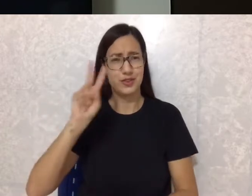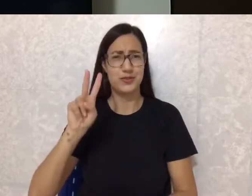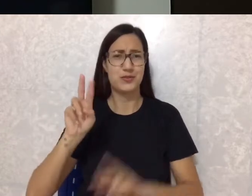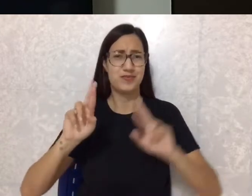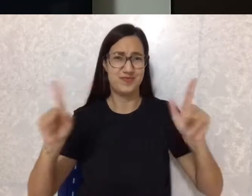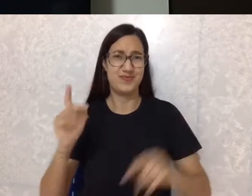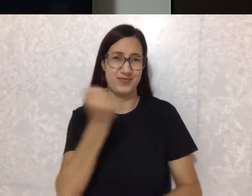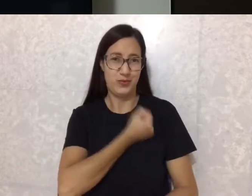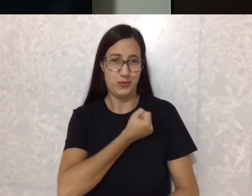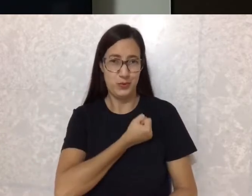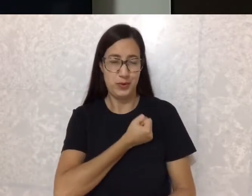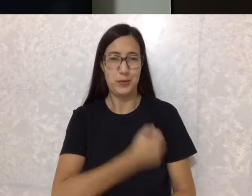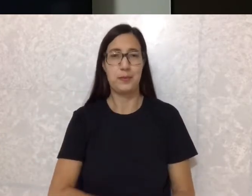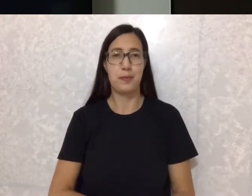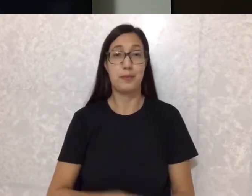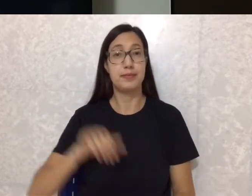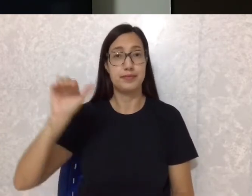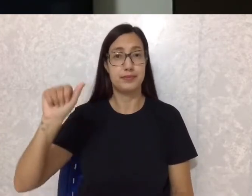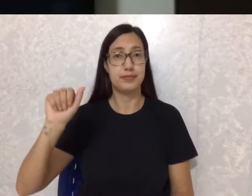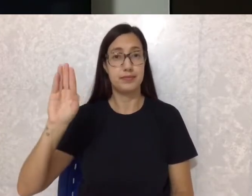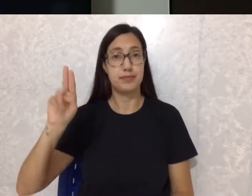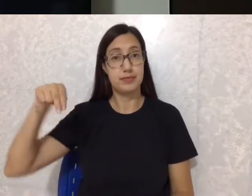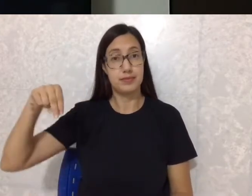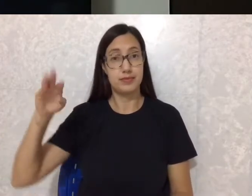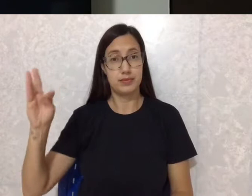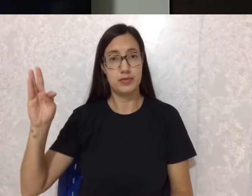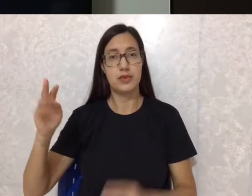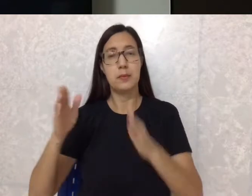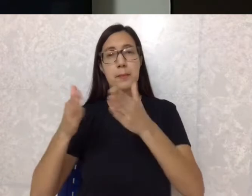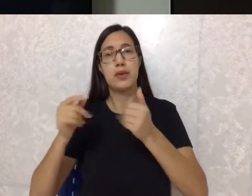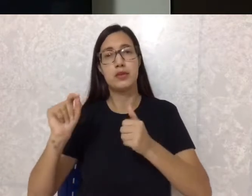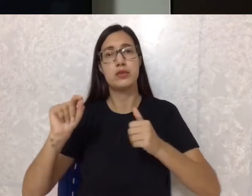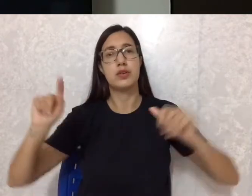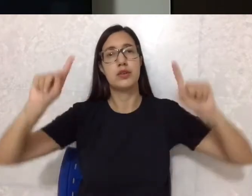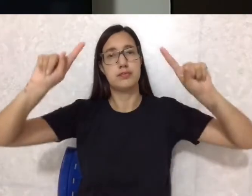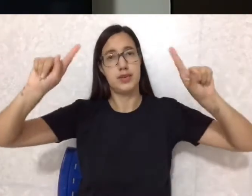o sistema numérico de citação, ela provisiona usar parênteses e colocar o número entre